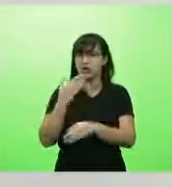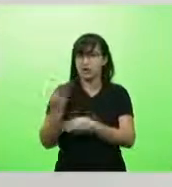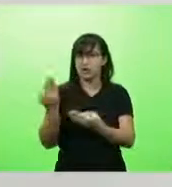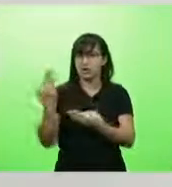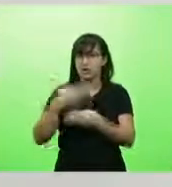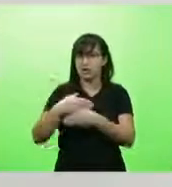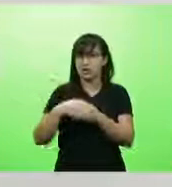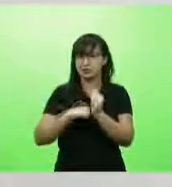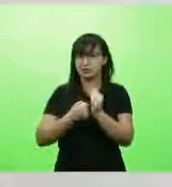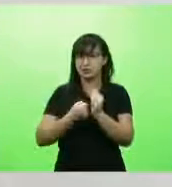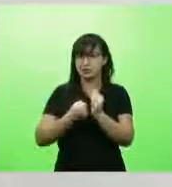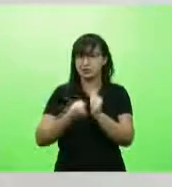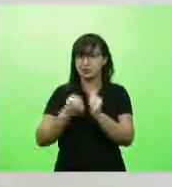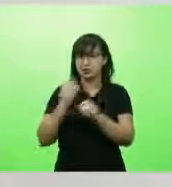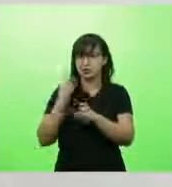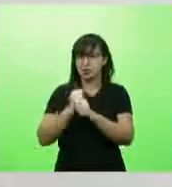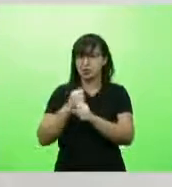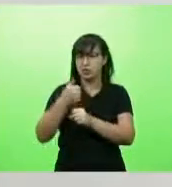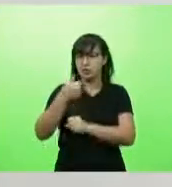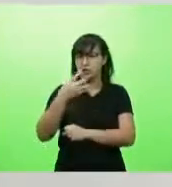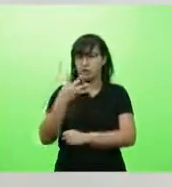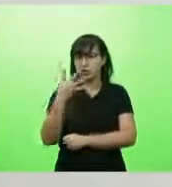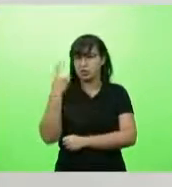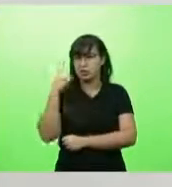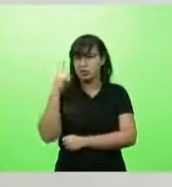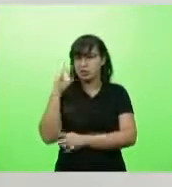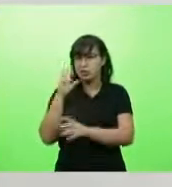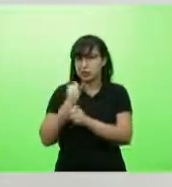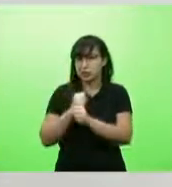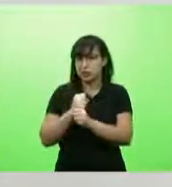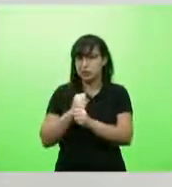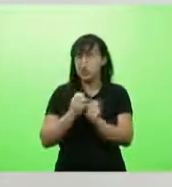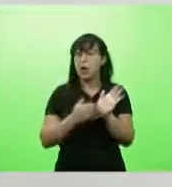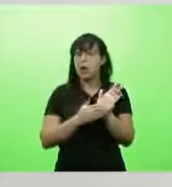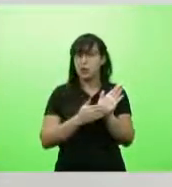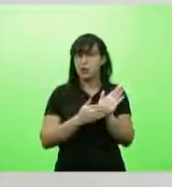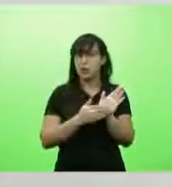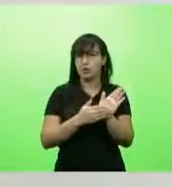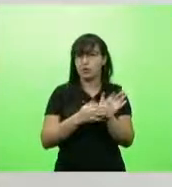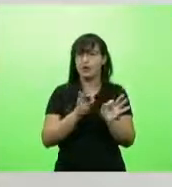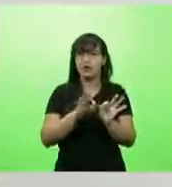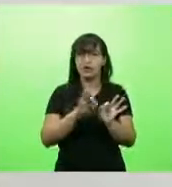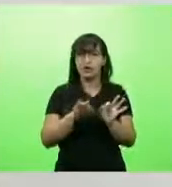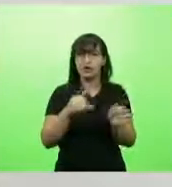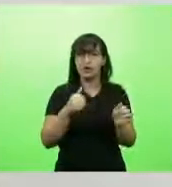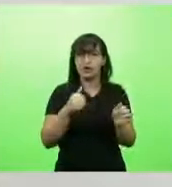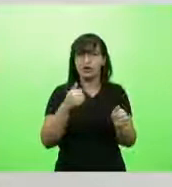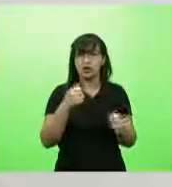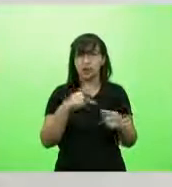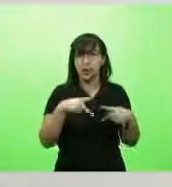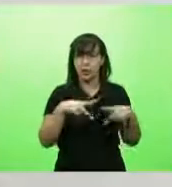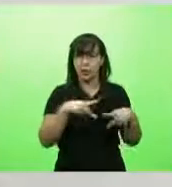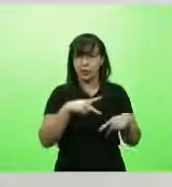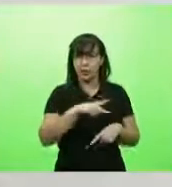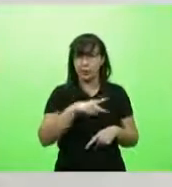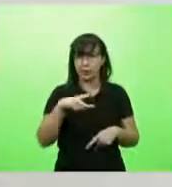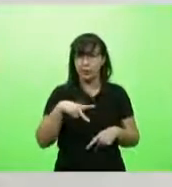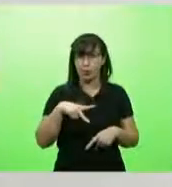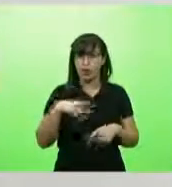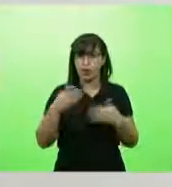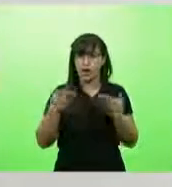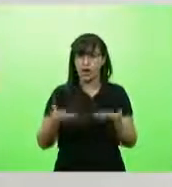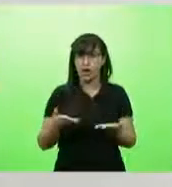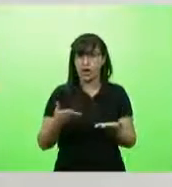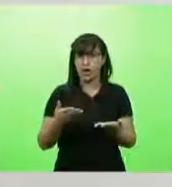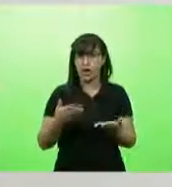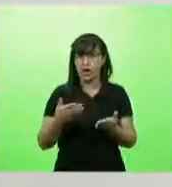14 dias, eu queria fazer uma proposta seguinte. A entidade pública que pede o lockdown seja descontado na